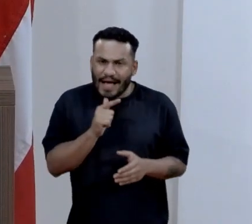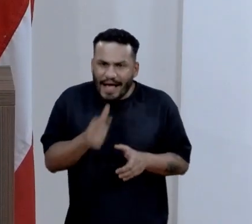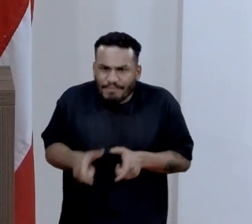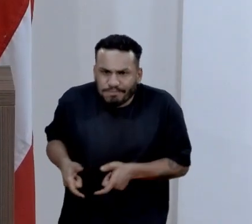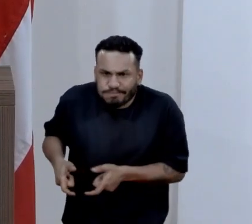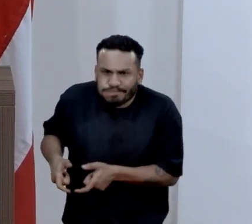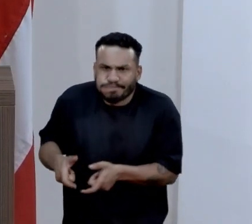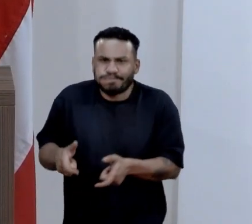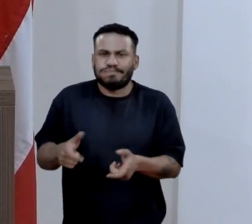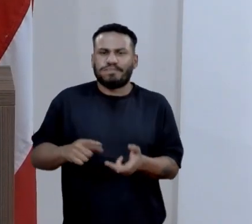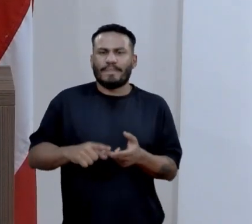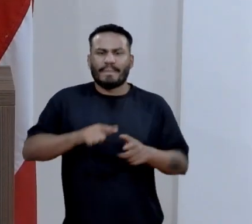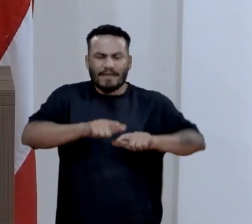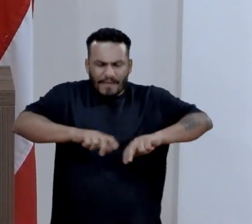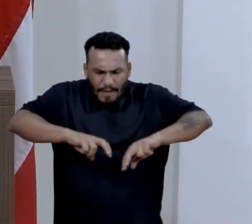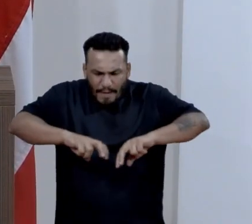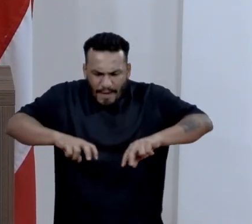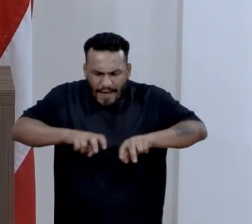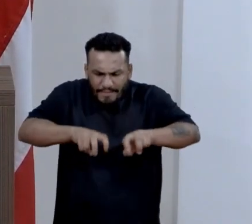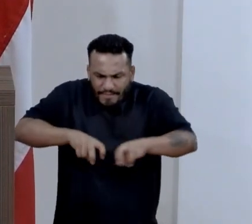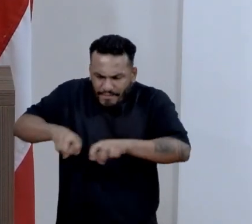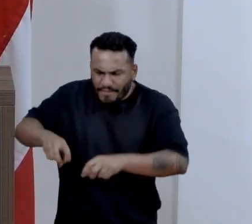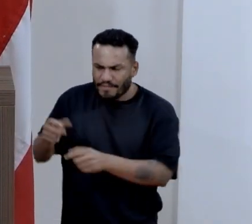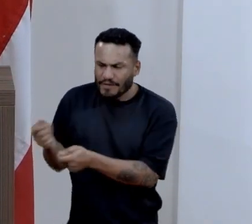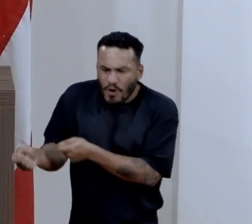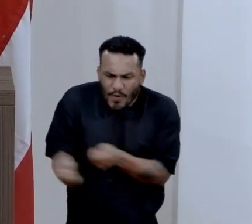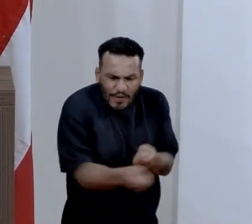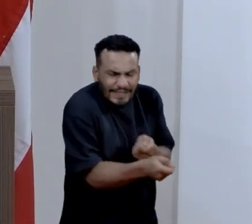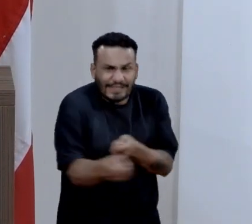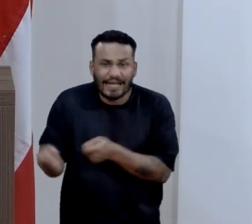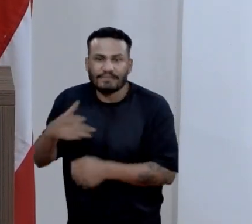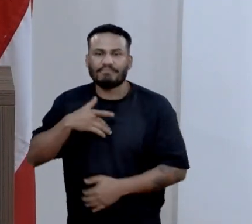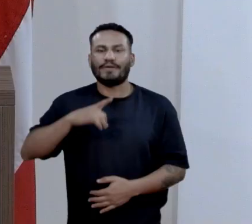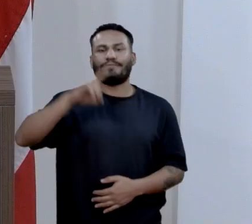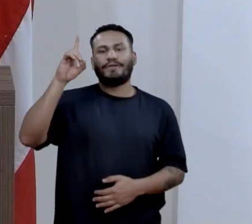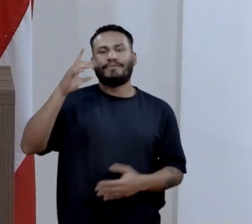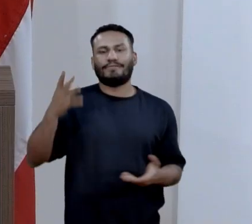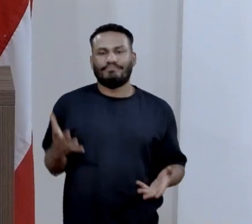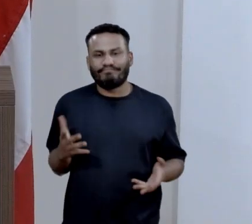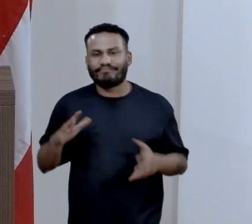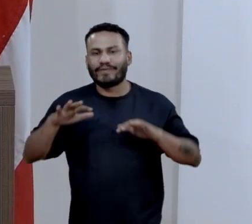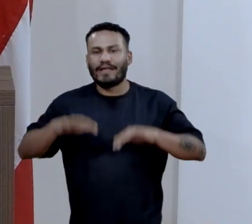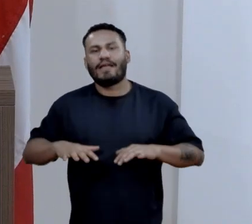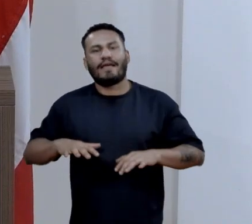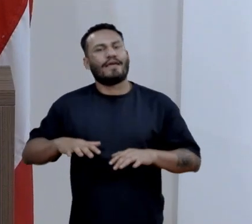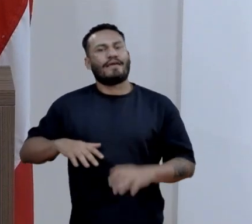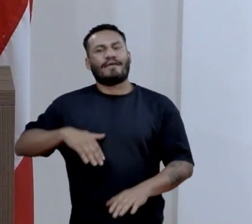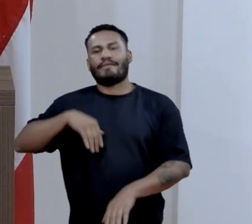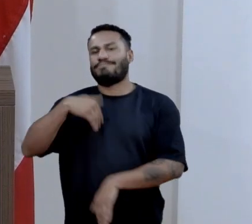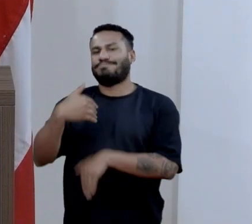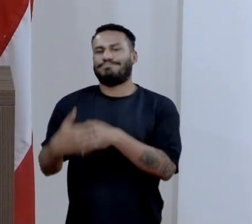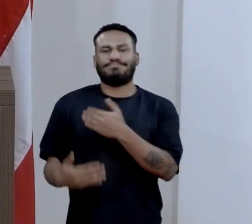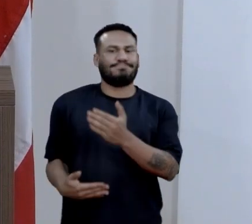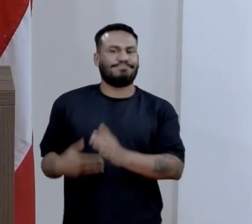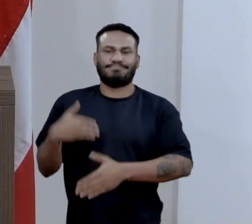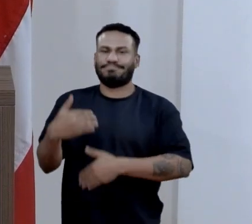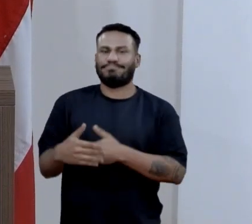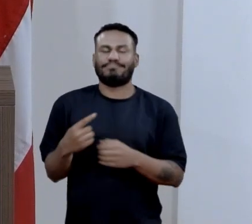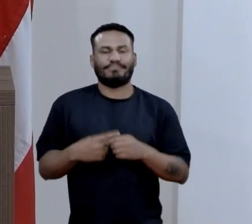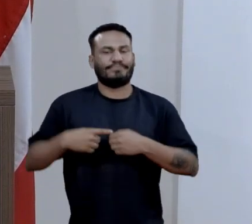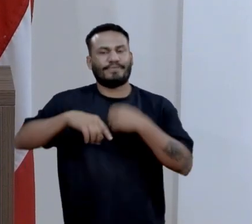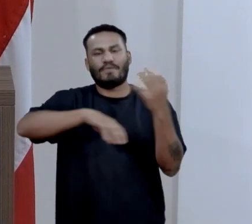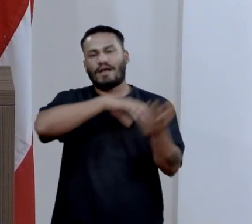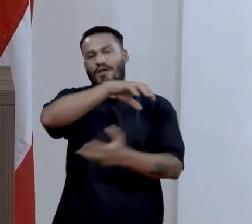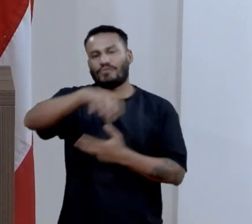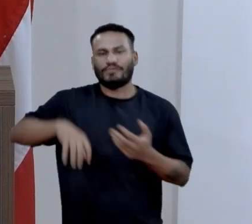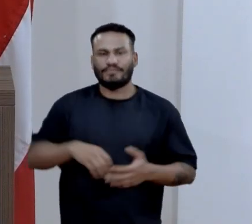uma manutenção, patrulhamento, coisas básicas, uma roçada, meu Deus do céu, isso virou um parto, né? Na nossa cidade. É um